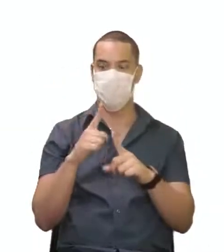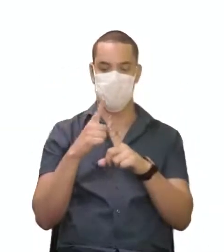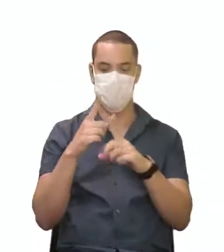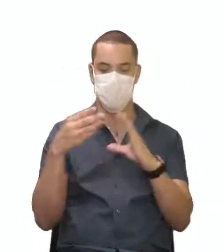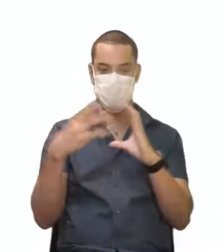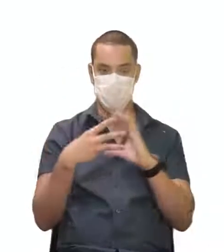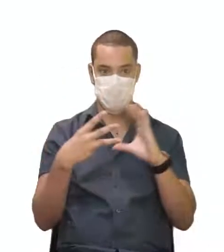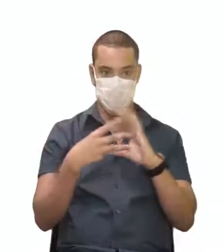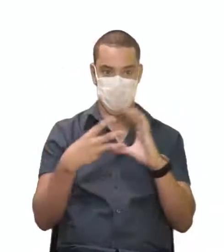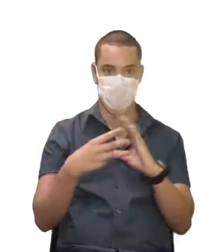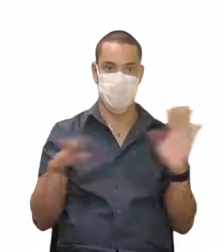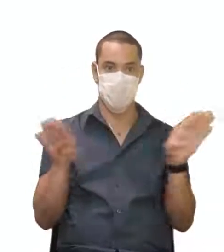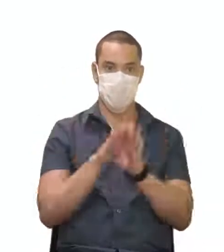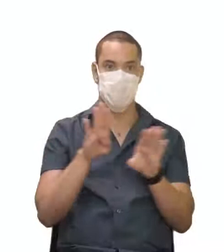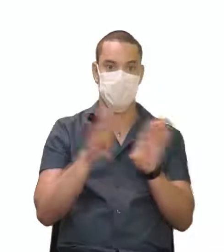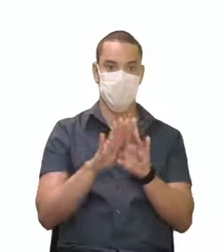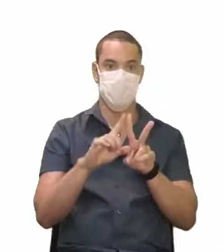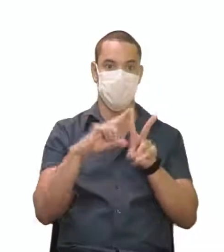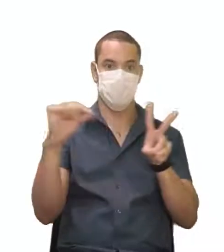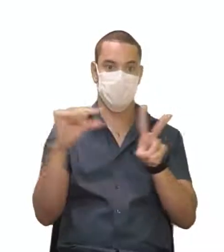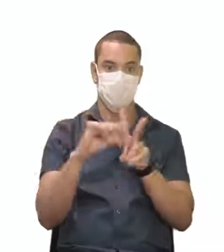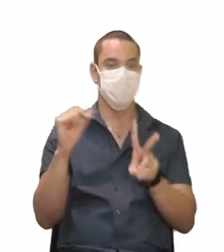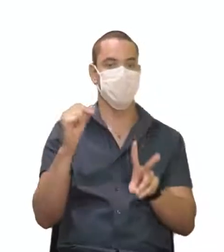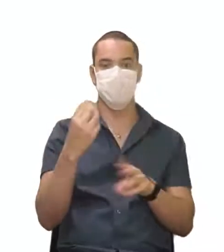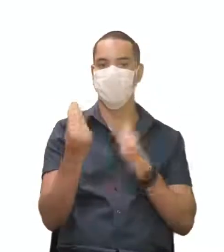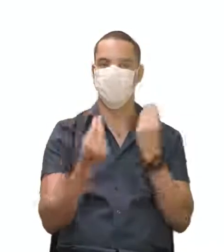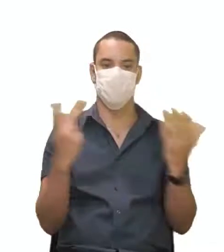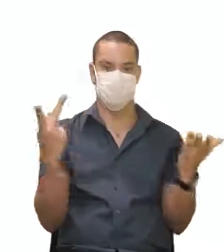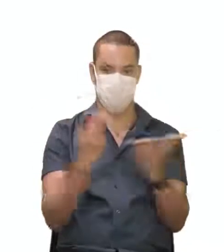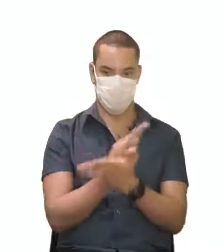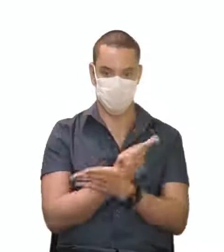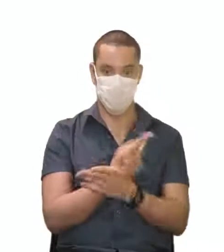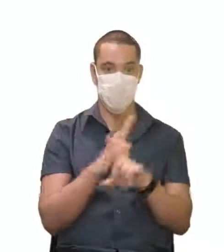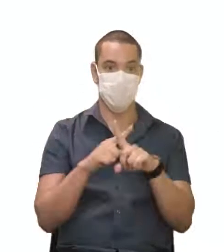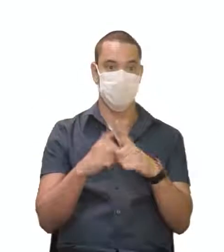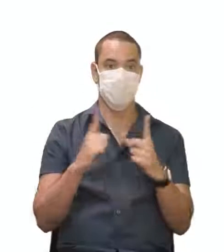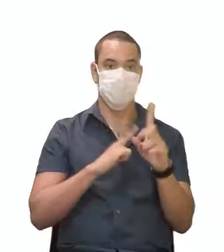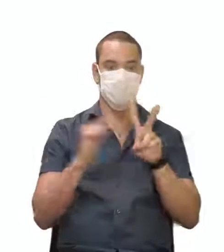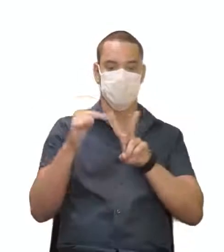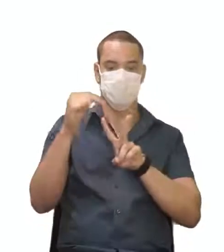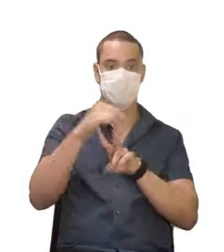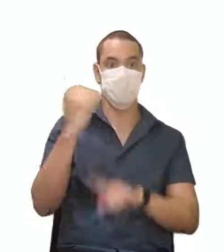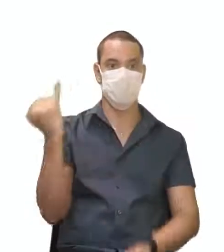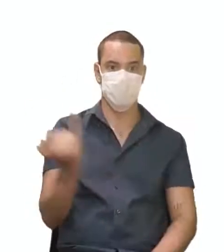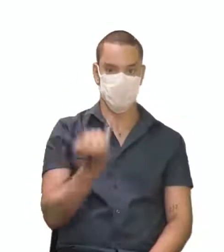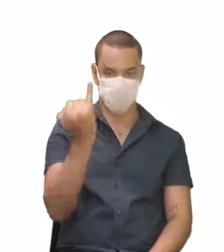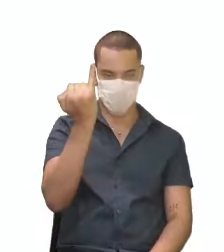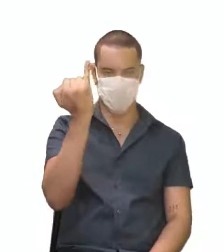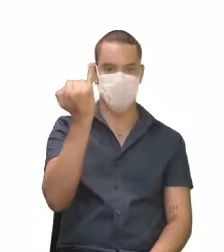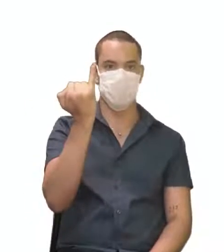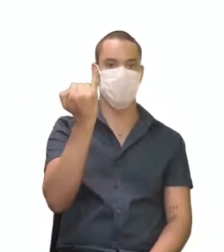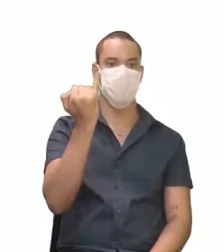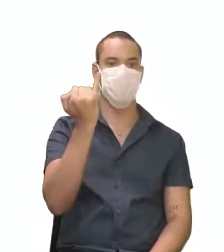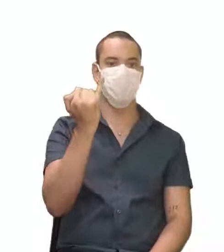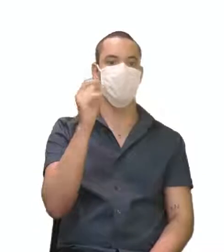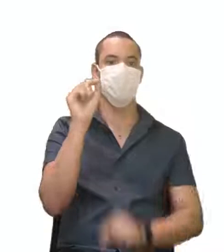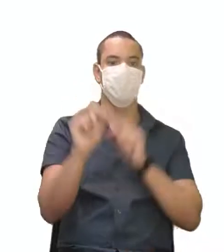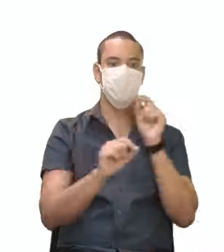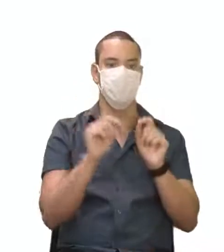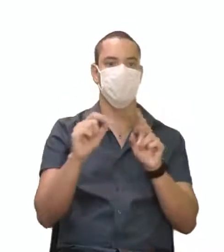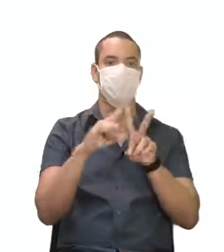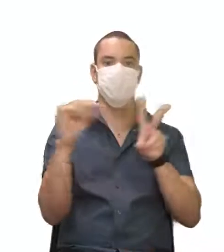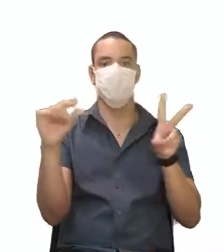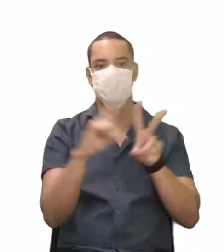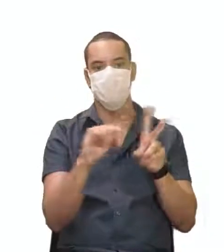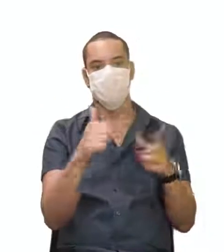sofrer processos de mitose, porque ela também tem seu desenvolvimento, seu crescimento. Só que dois pontos aqui são importantes. Nas plantas,